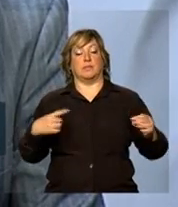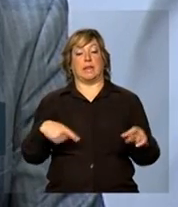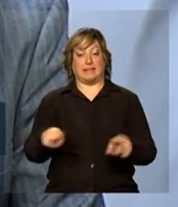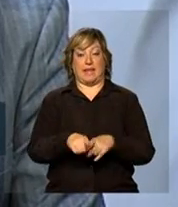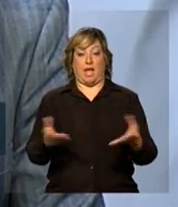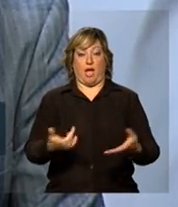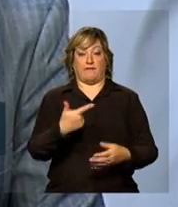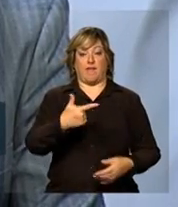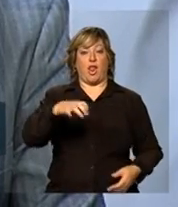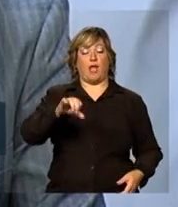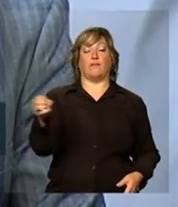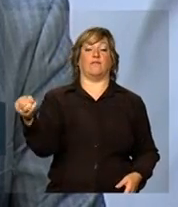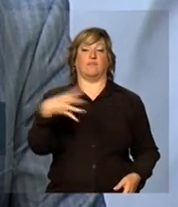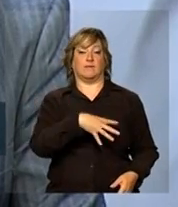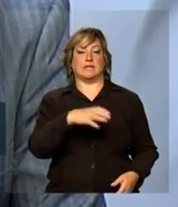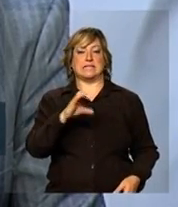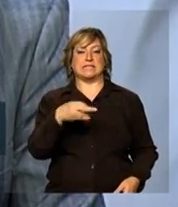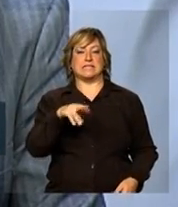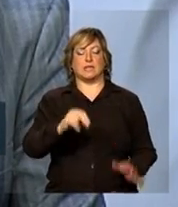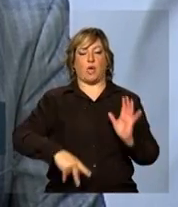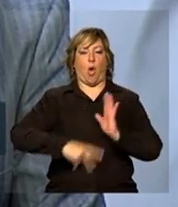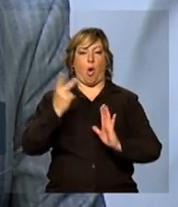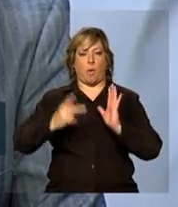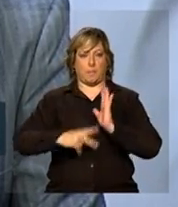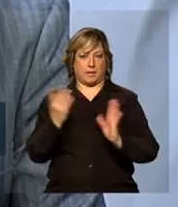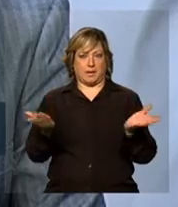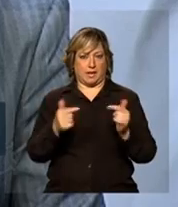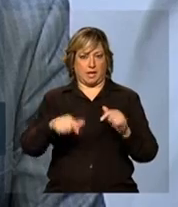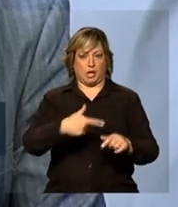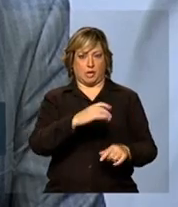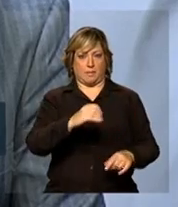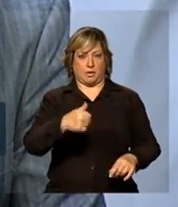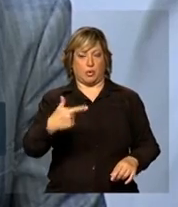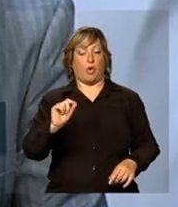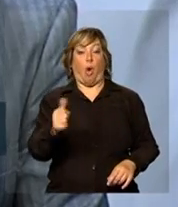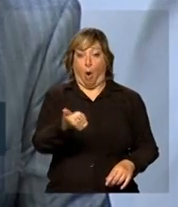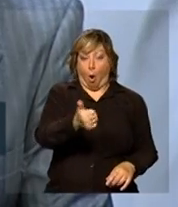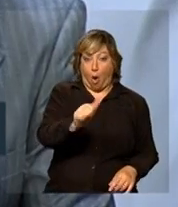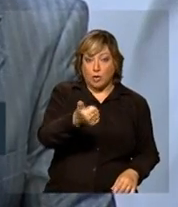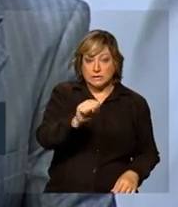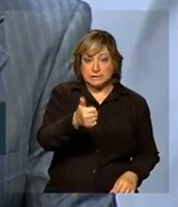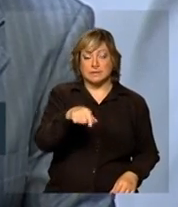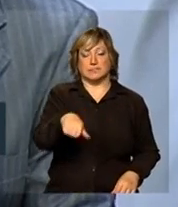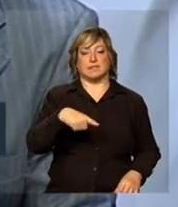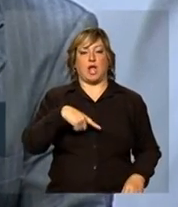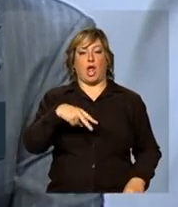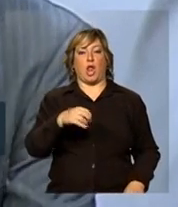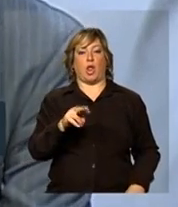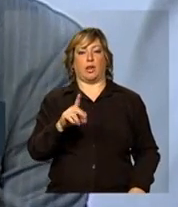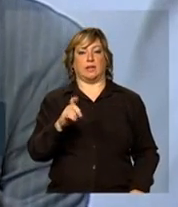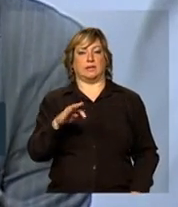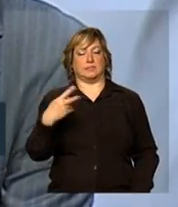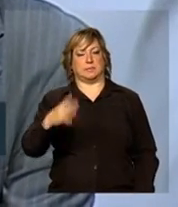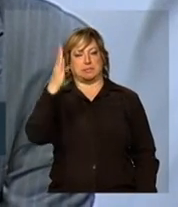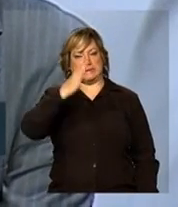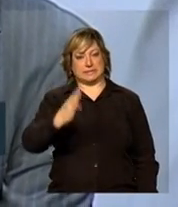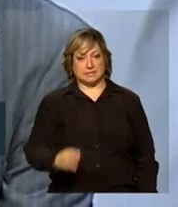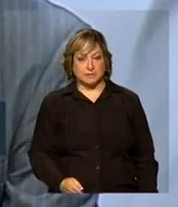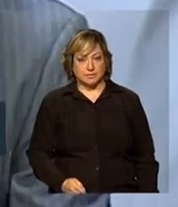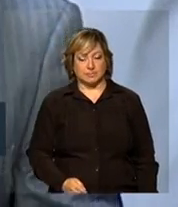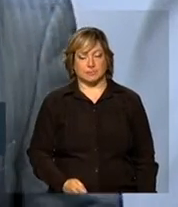novos centros de transplantes nesse ano de 2012, sendo 11 deles no Nordeste brasileiro.